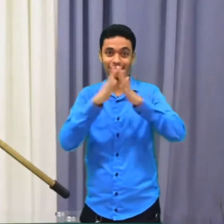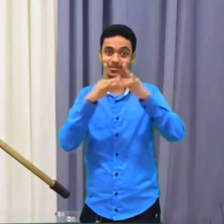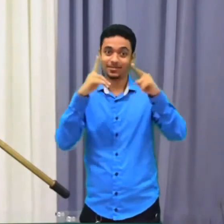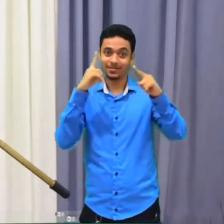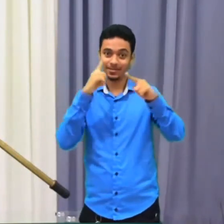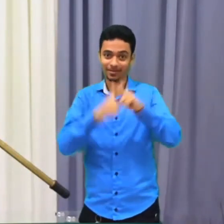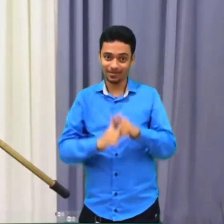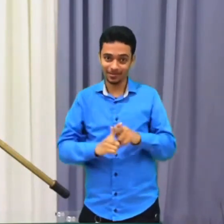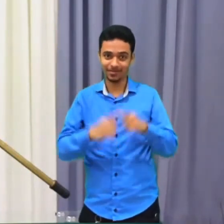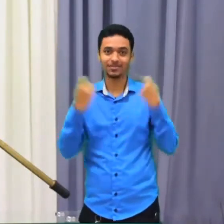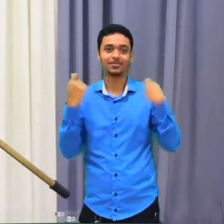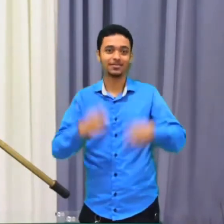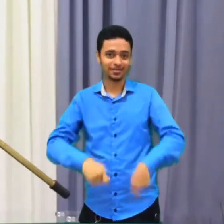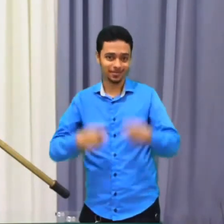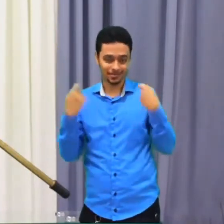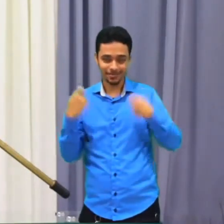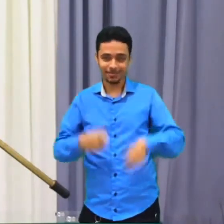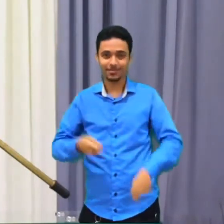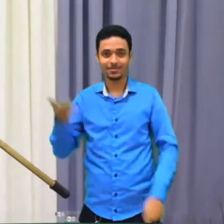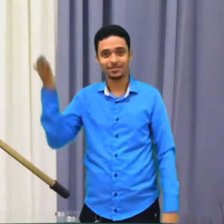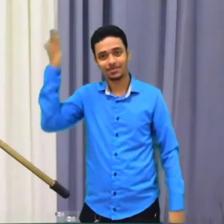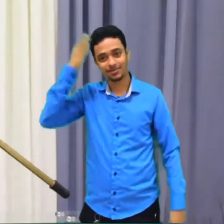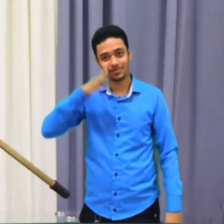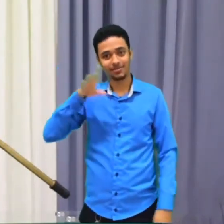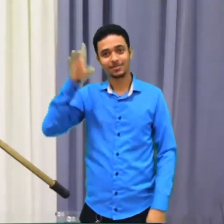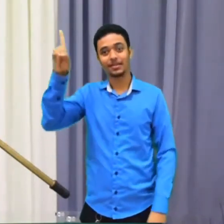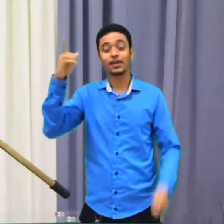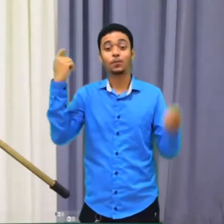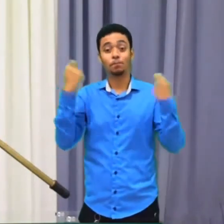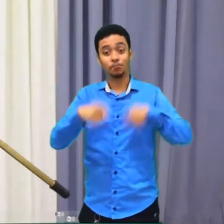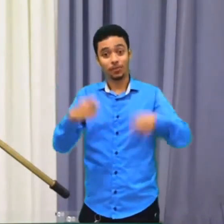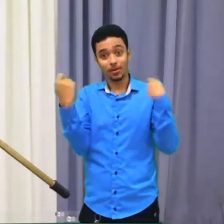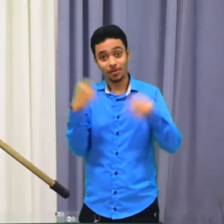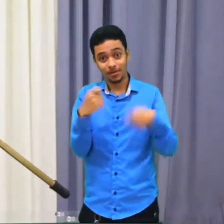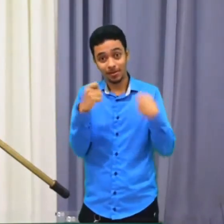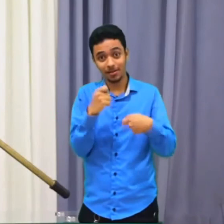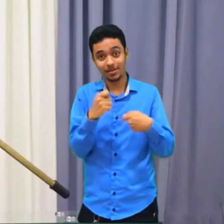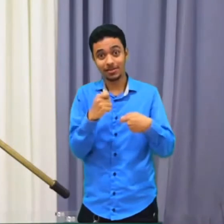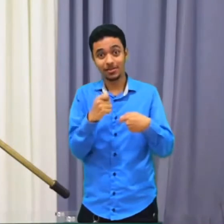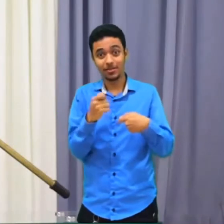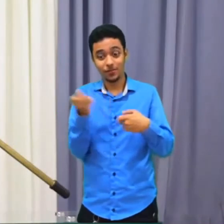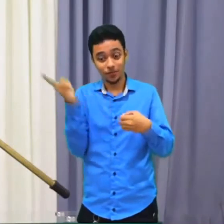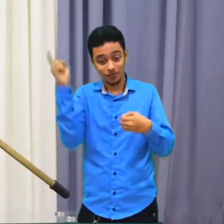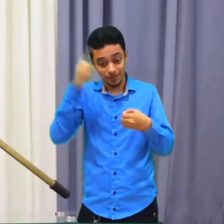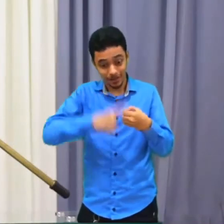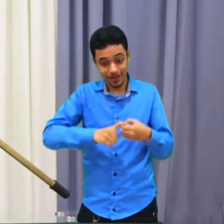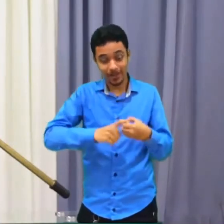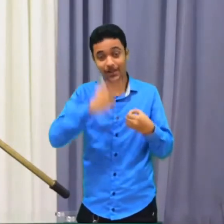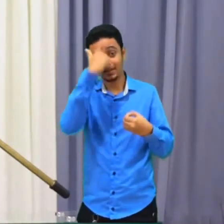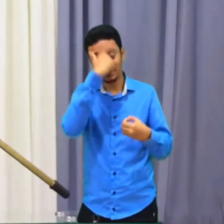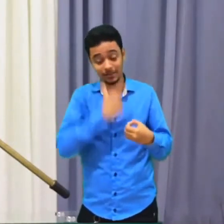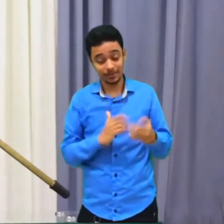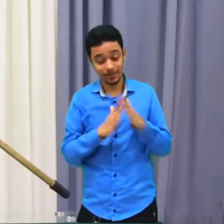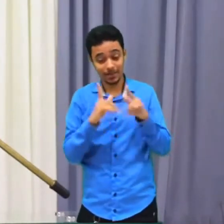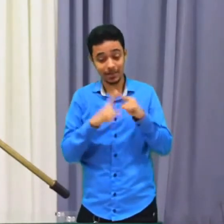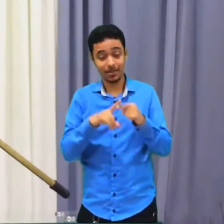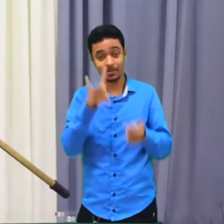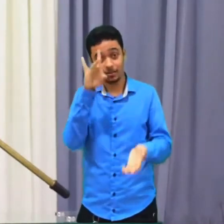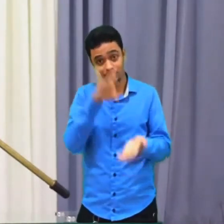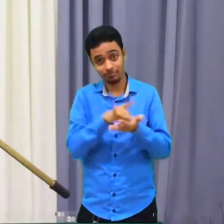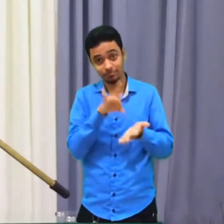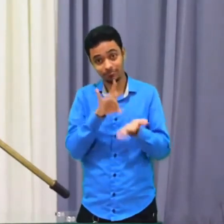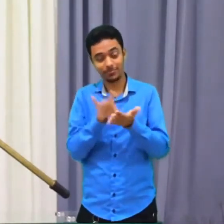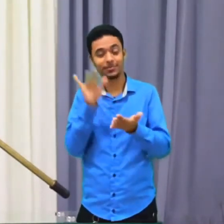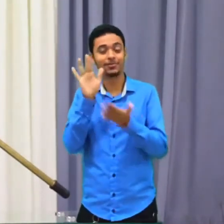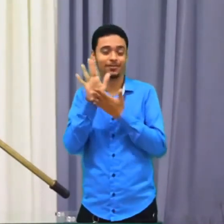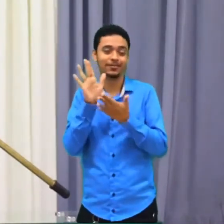igreja precisa da presença de Deus, precisa voltar a ser igreja de verdade. Louvado seja